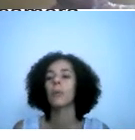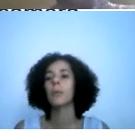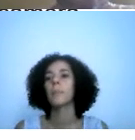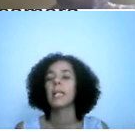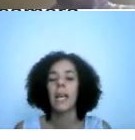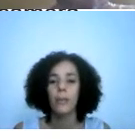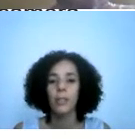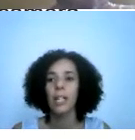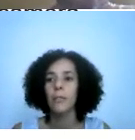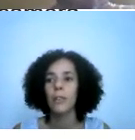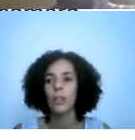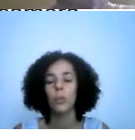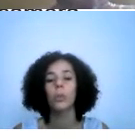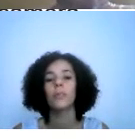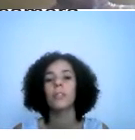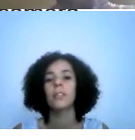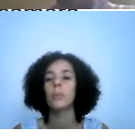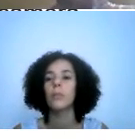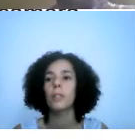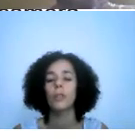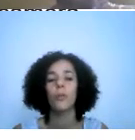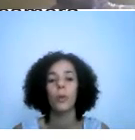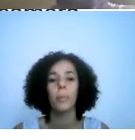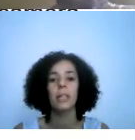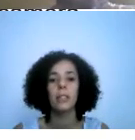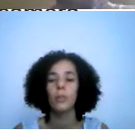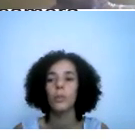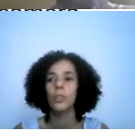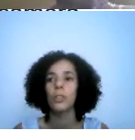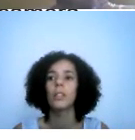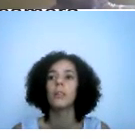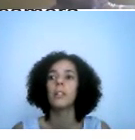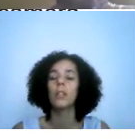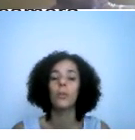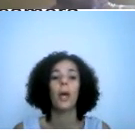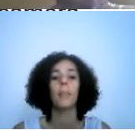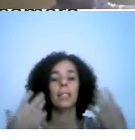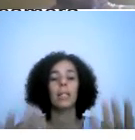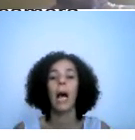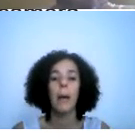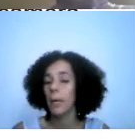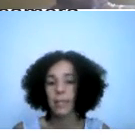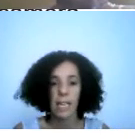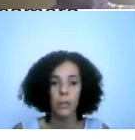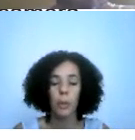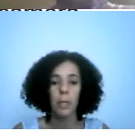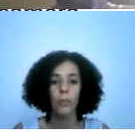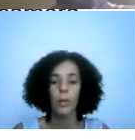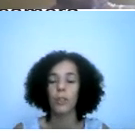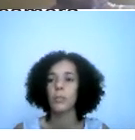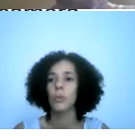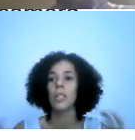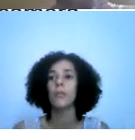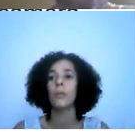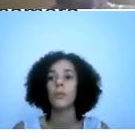que era o IBDF, ele fez a soltura de 25 indivíduos que foram apreendidos e não foram repatriados para as